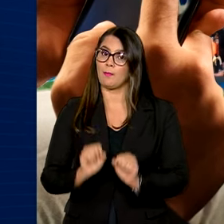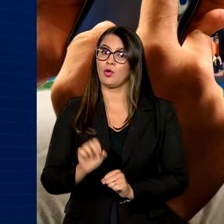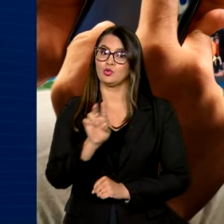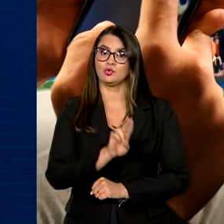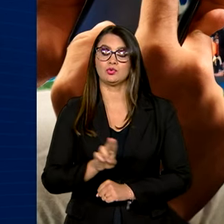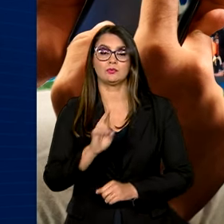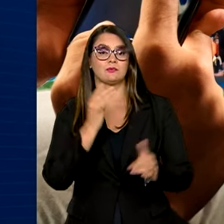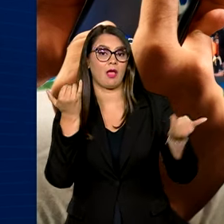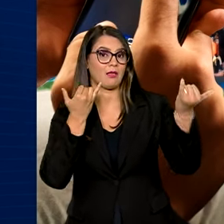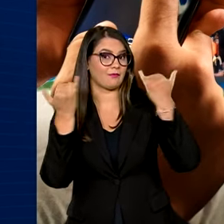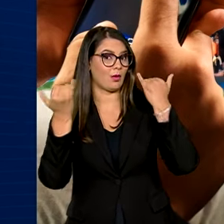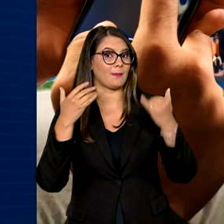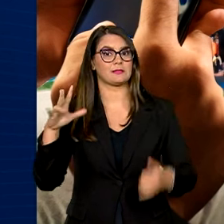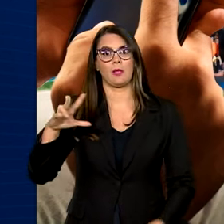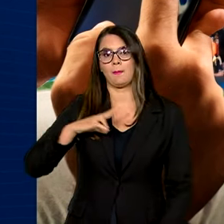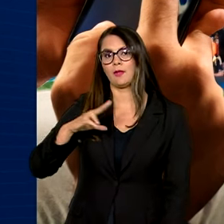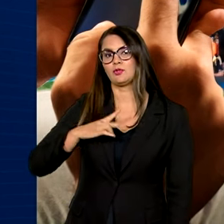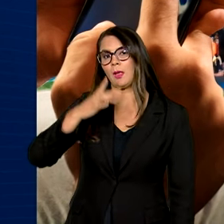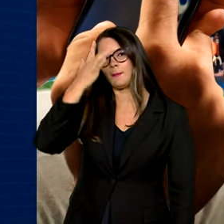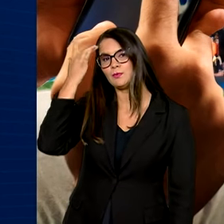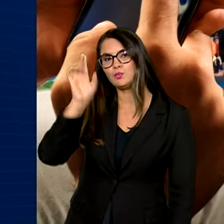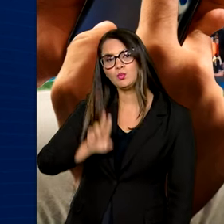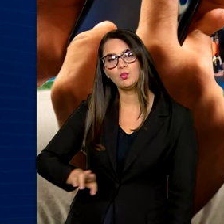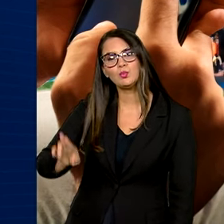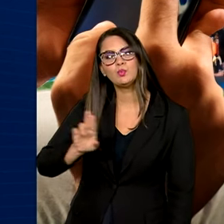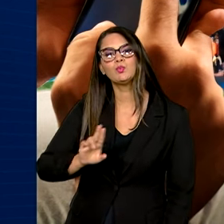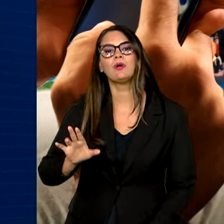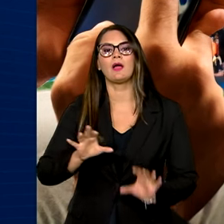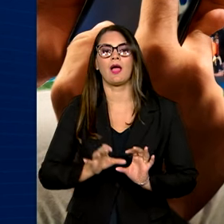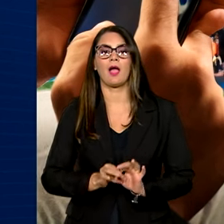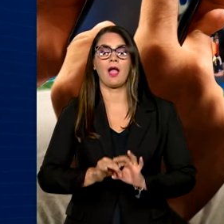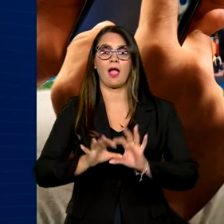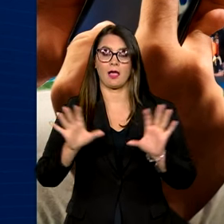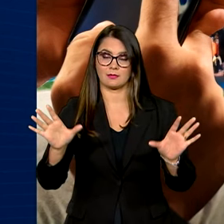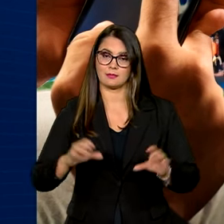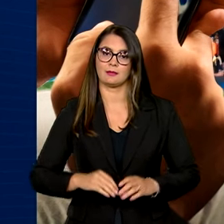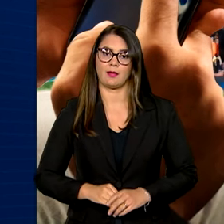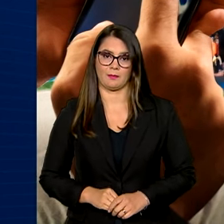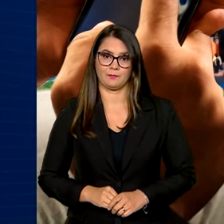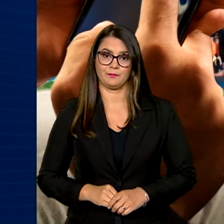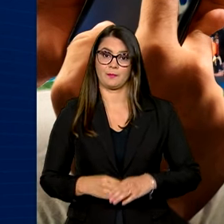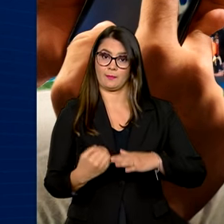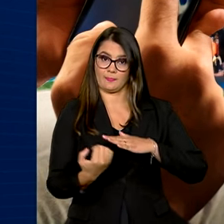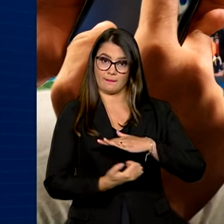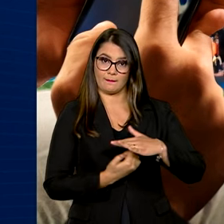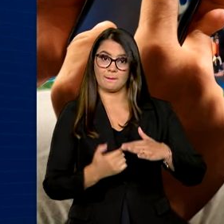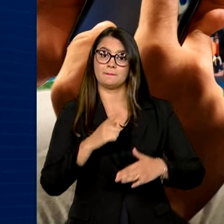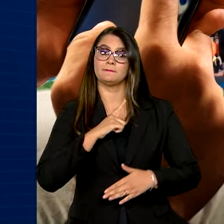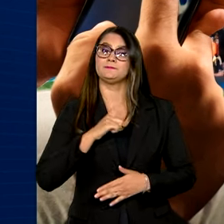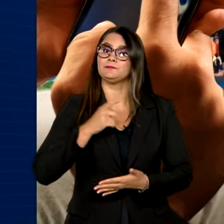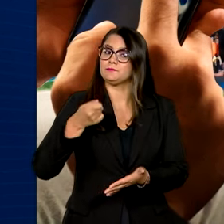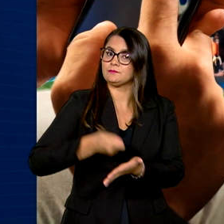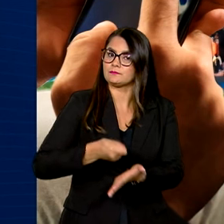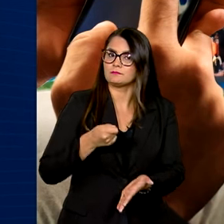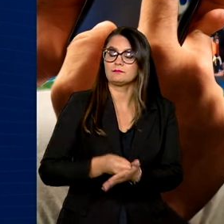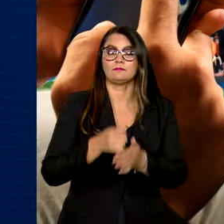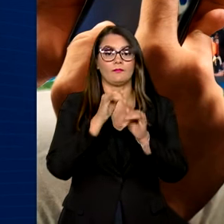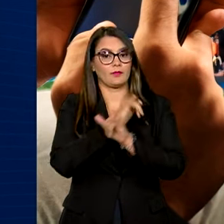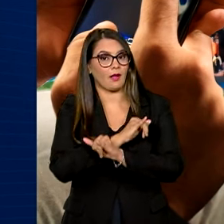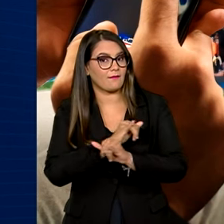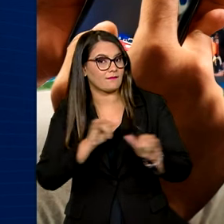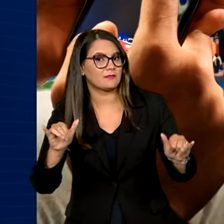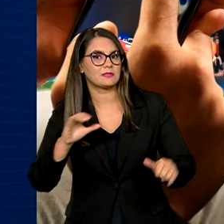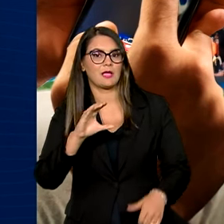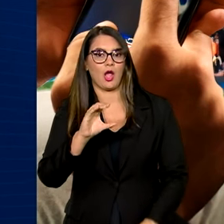os dados pessoais do usuário com permissão expressa as empresas terão a obrigação de avisar ao